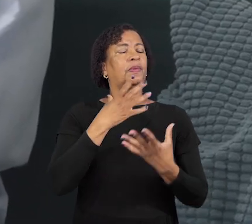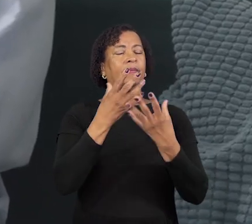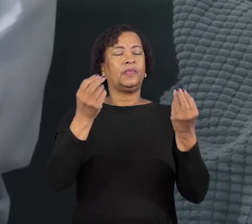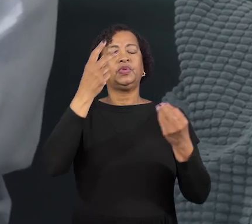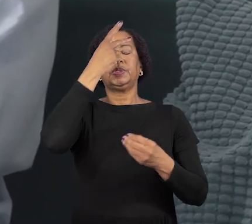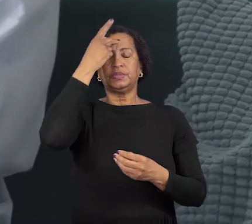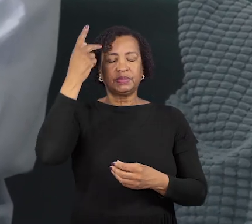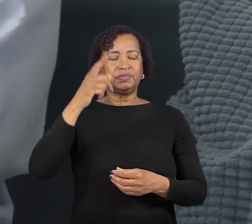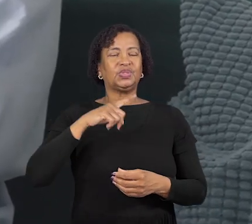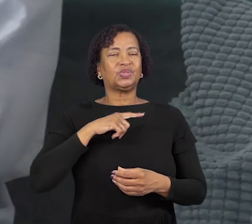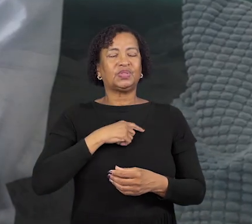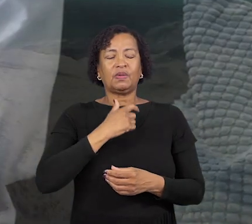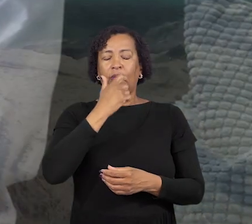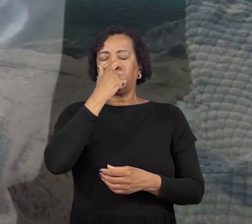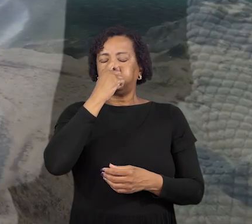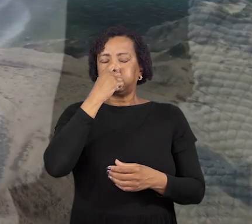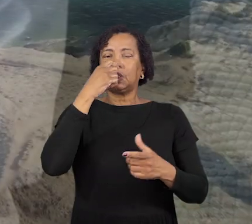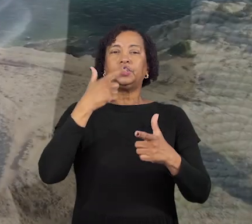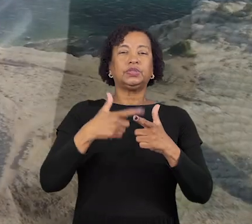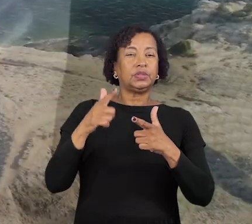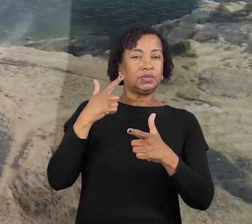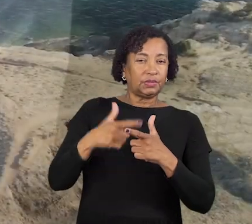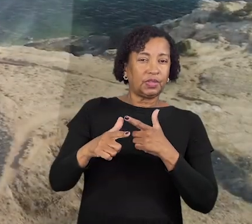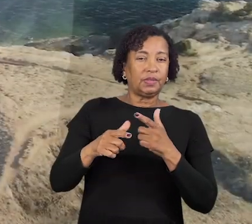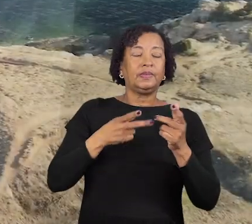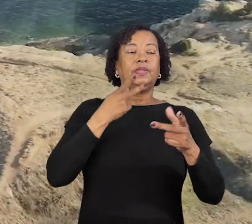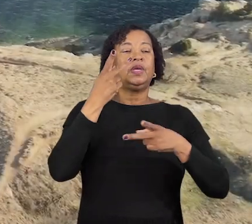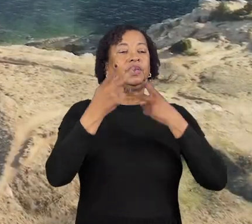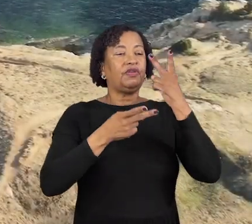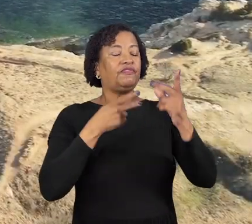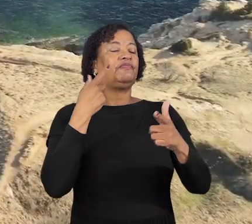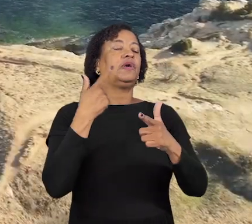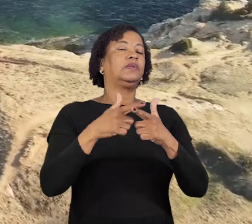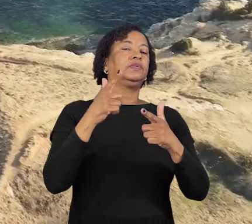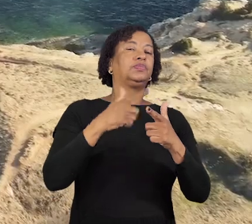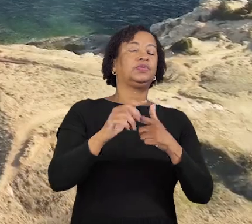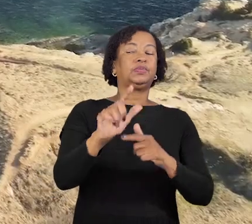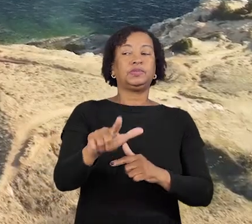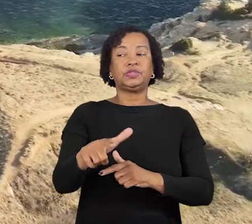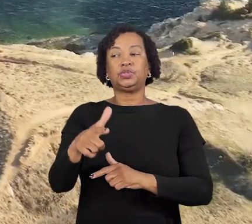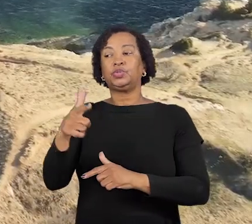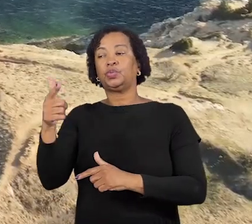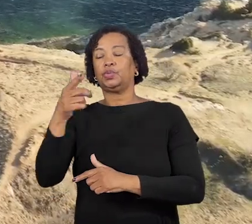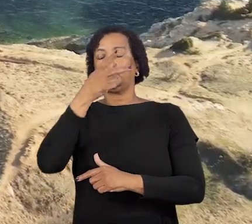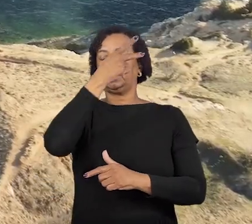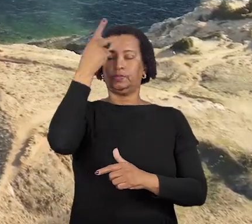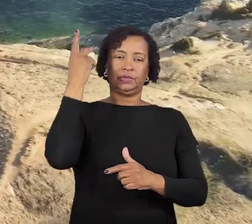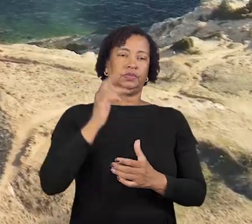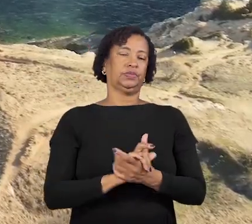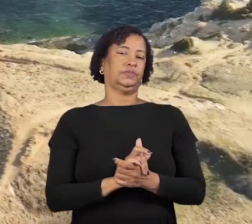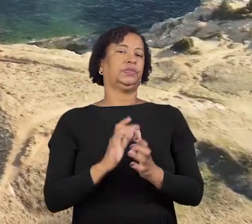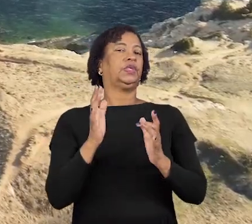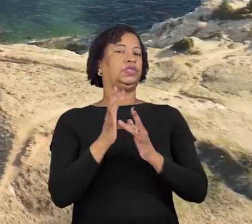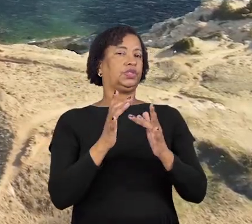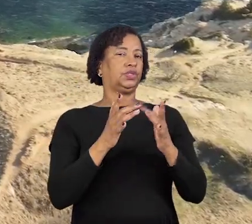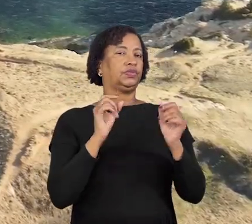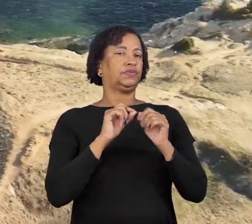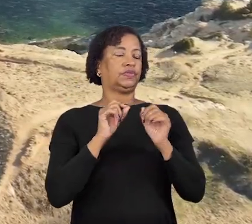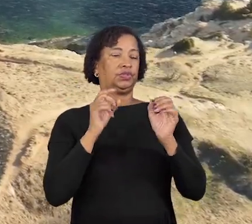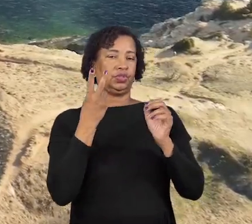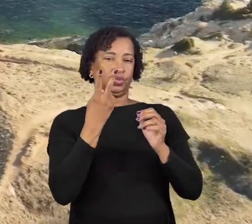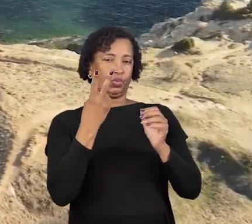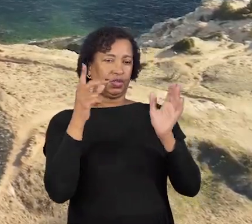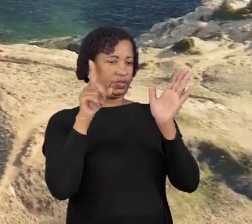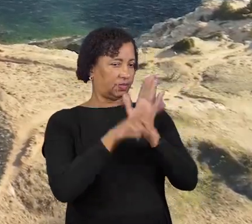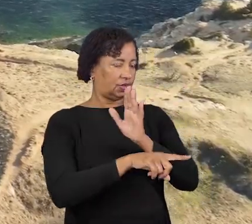estão cheias de problemas e querem falar dos problemas dos outros. Jesus lançou 2